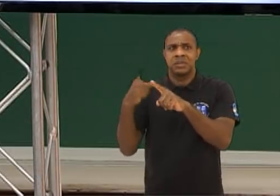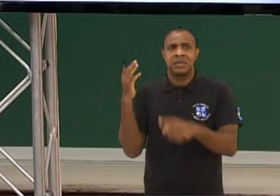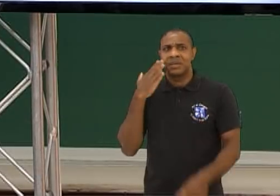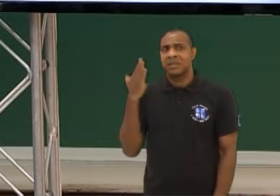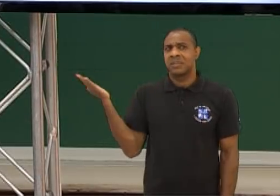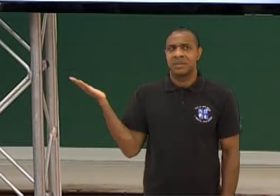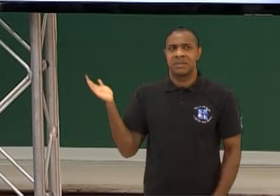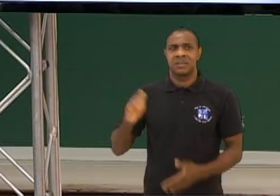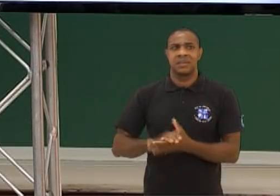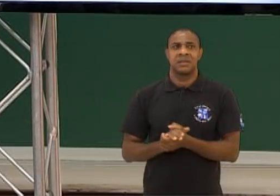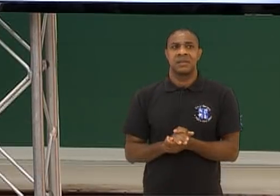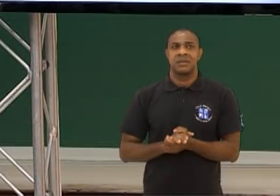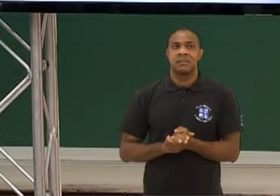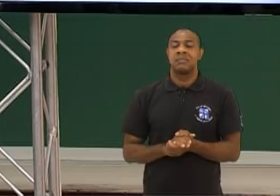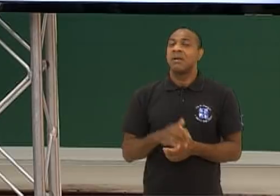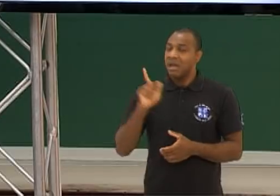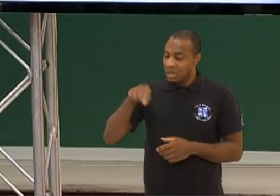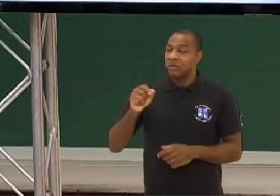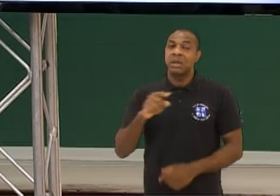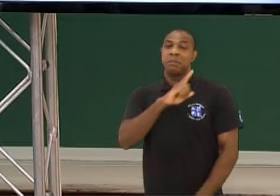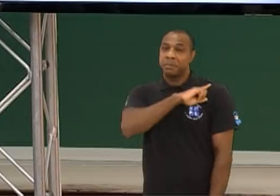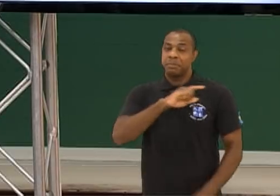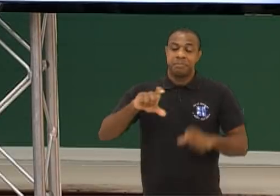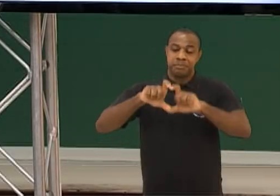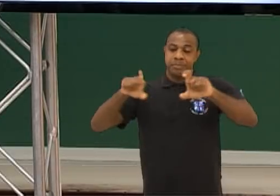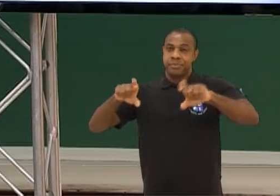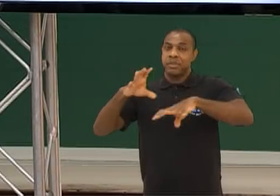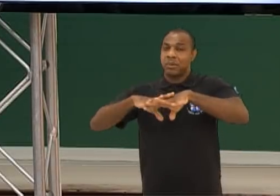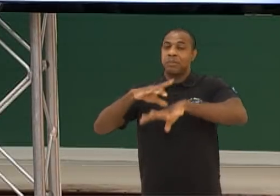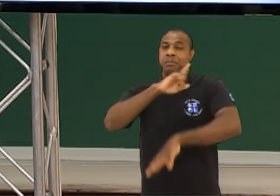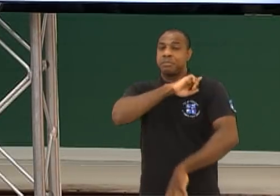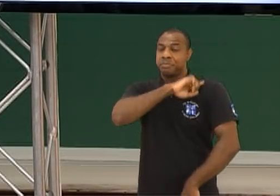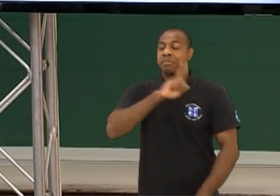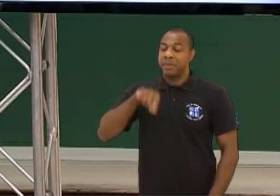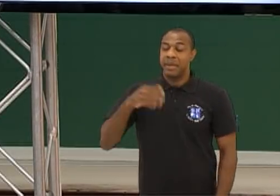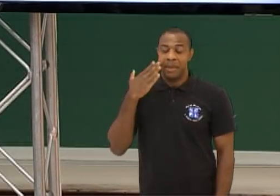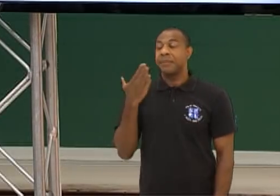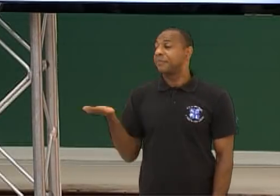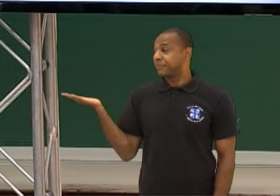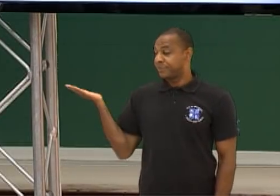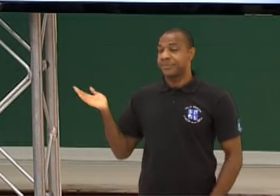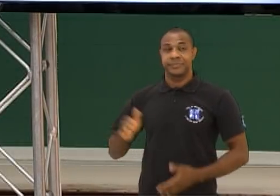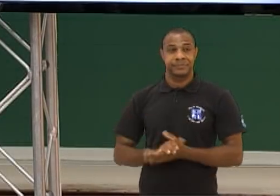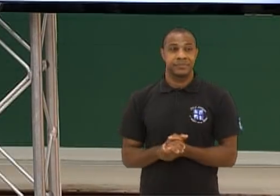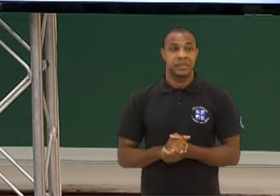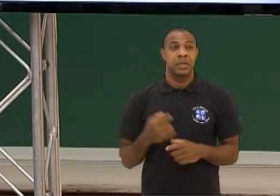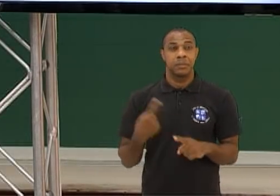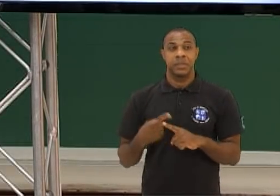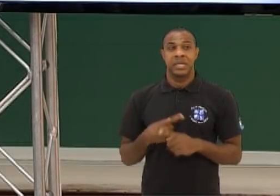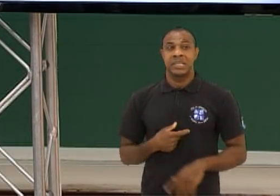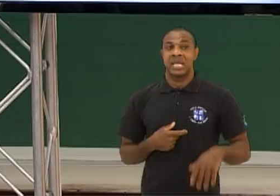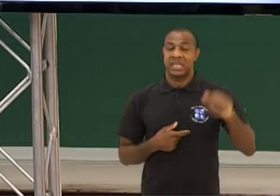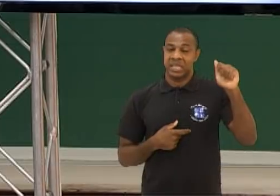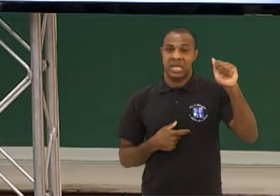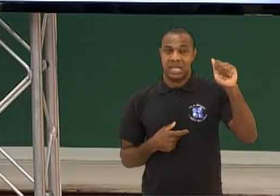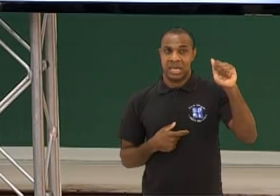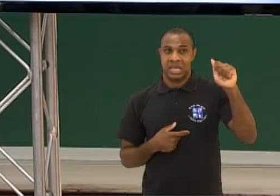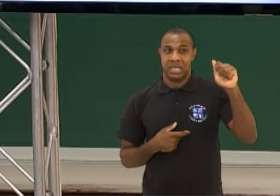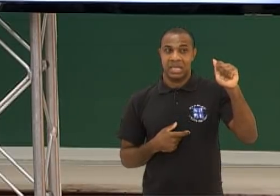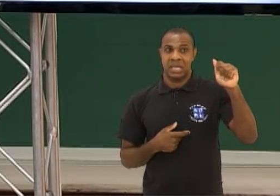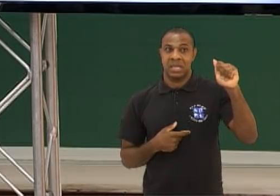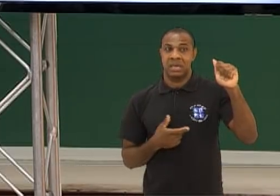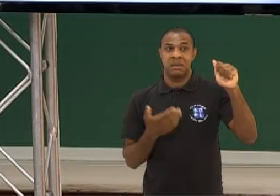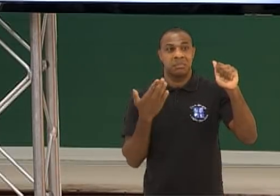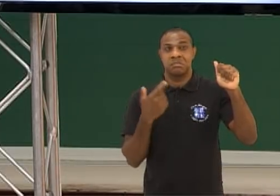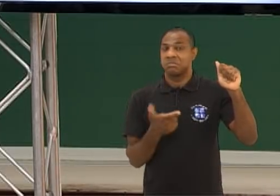é 5x igual a 3x. Então, é uma equação do primeiro grau. Porque na letra A, né, vamos voltar,